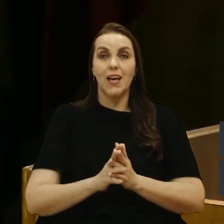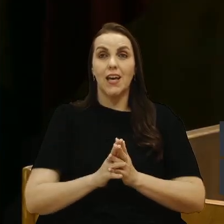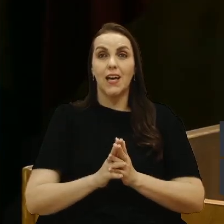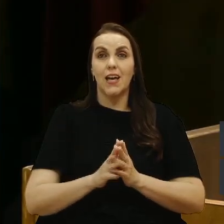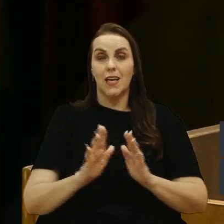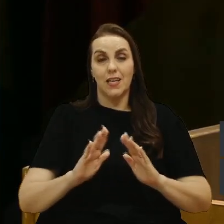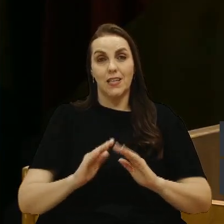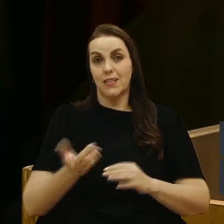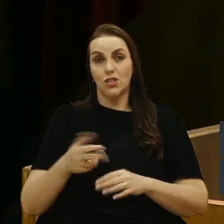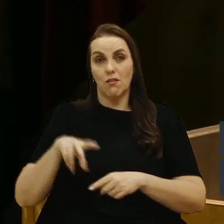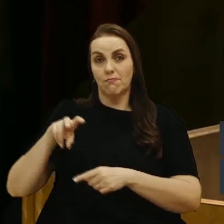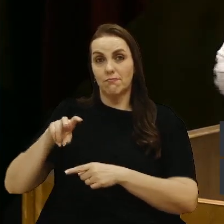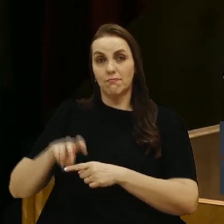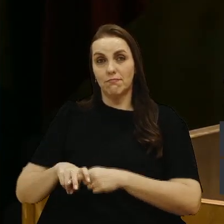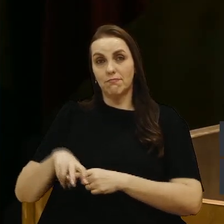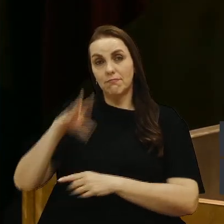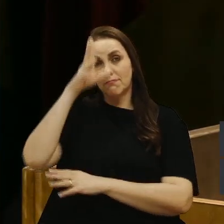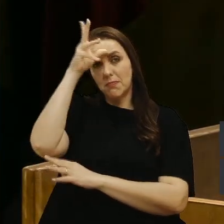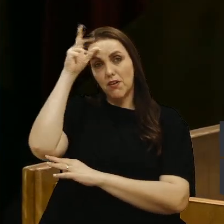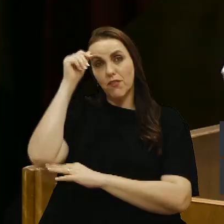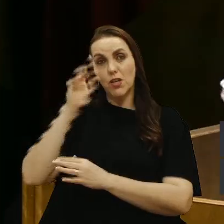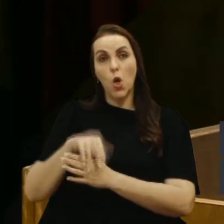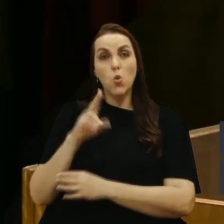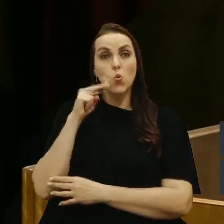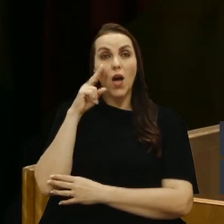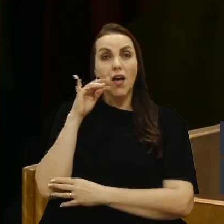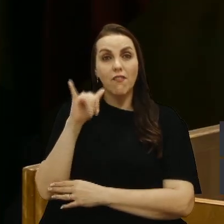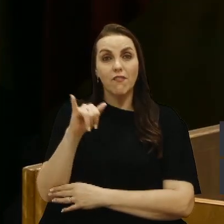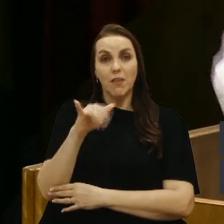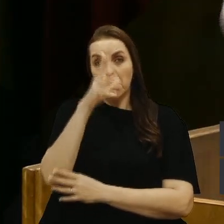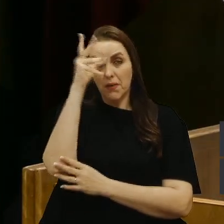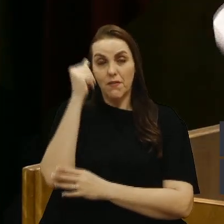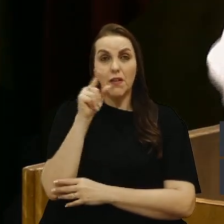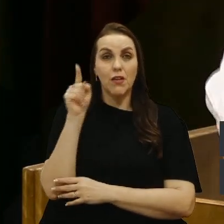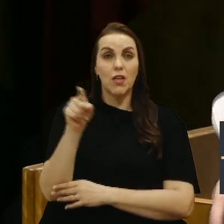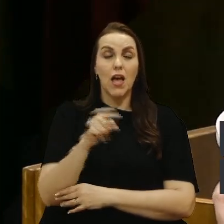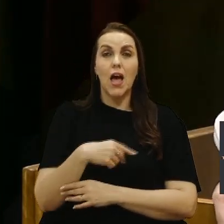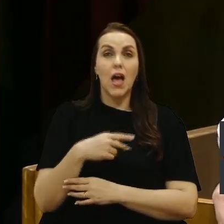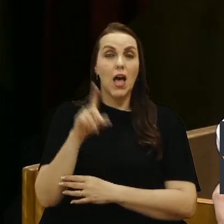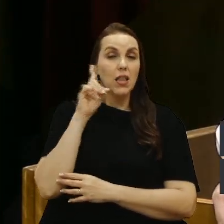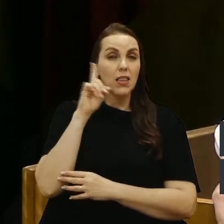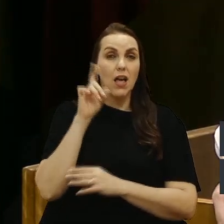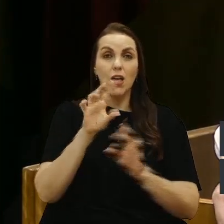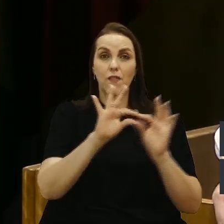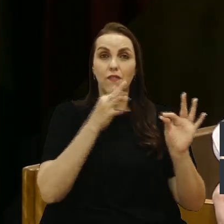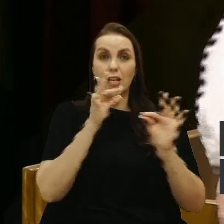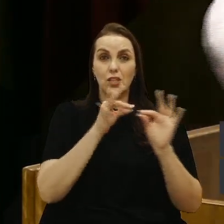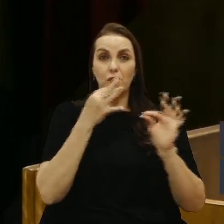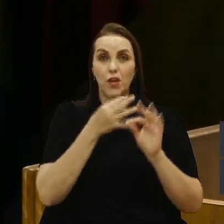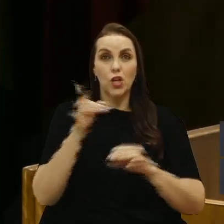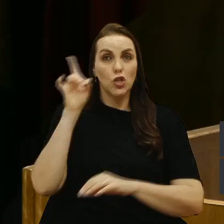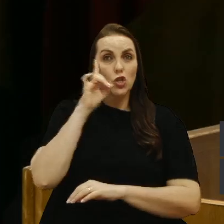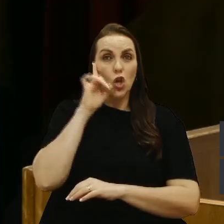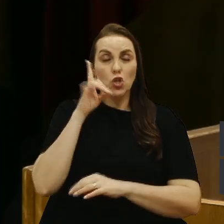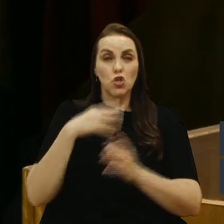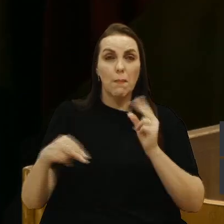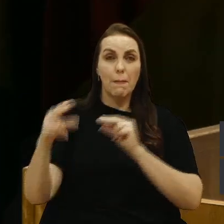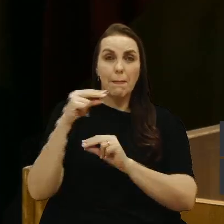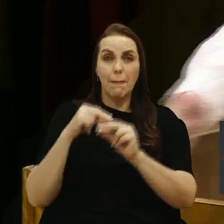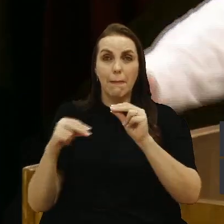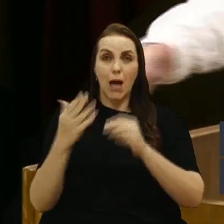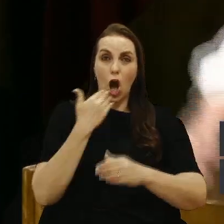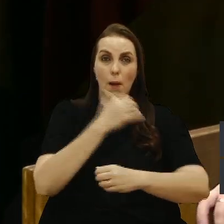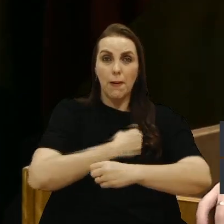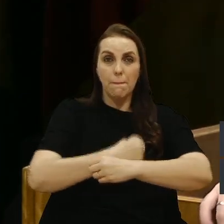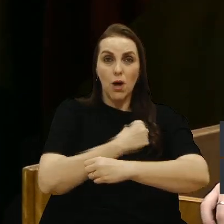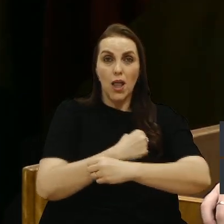ficar na cadeira do prefeito. Eu nunca vi o prefeito Adiló como eu vi na festa da uva. Estava todo dia lá abanando e comendo polenta. Acabou a festa da uva,